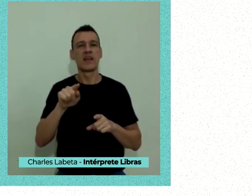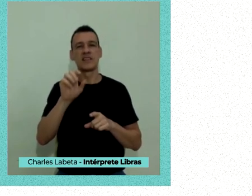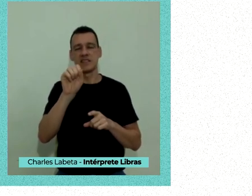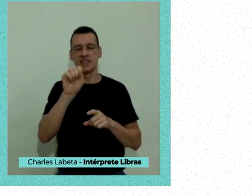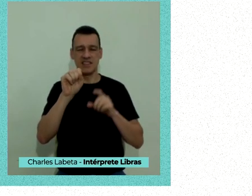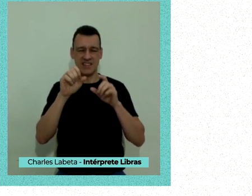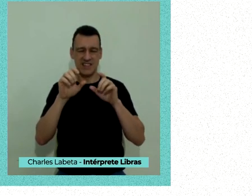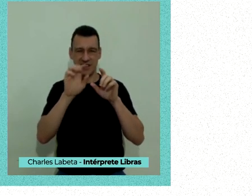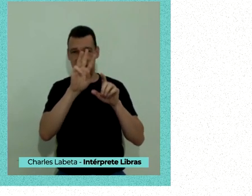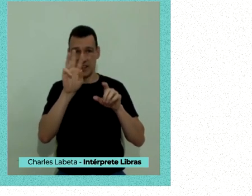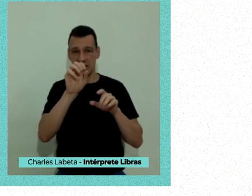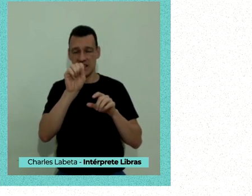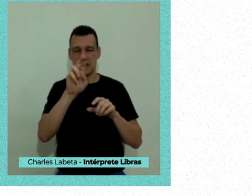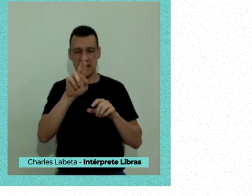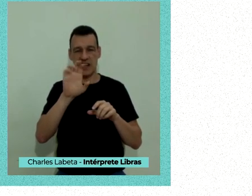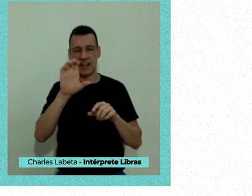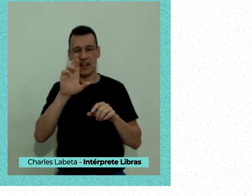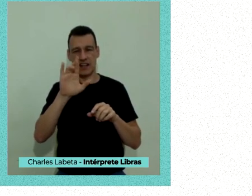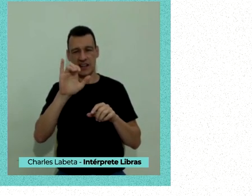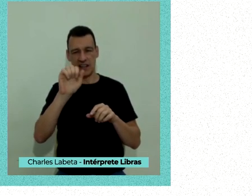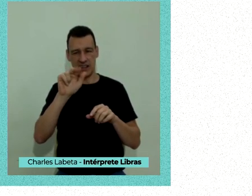Criança sem cedilha,